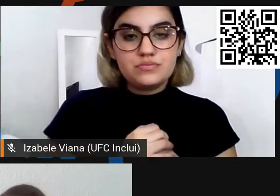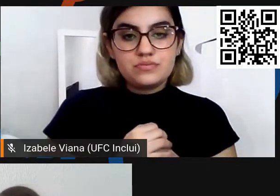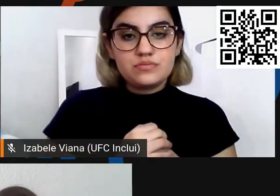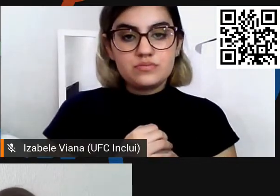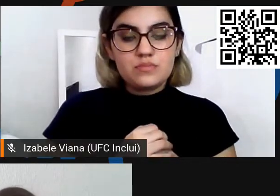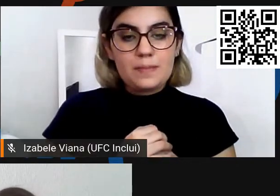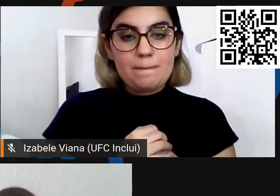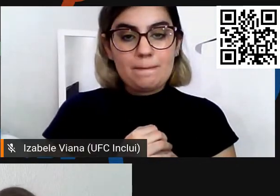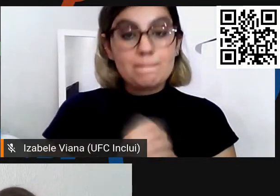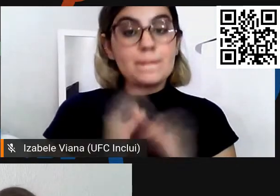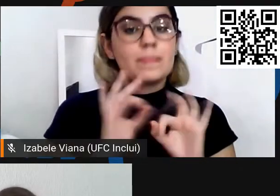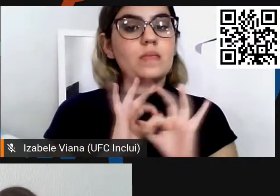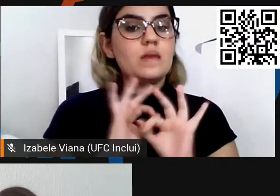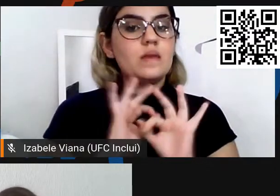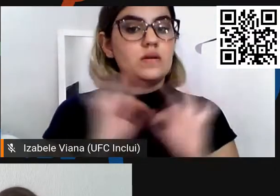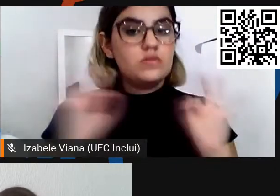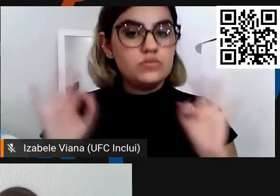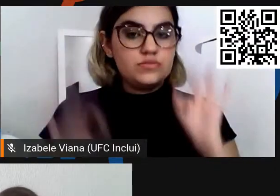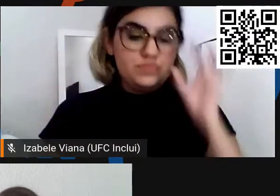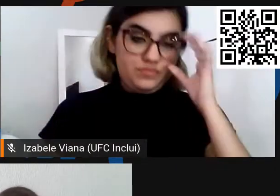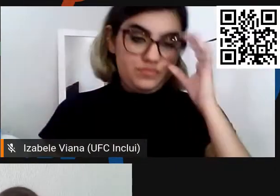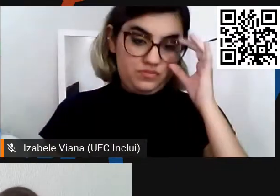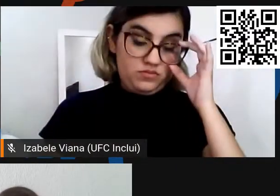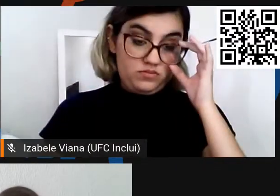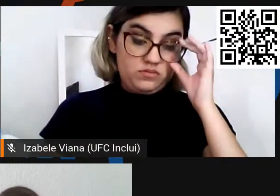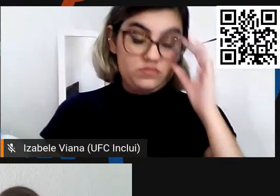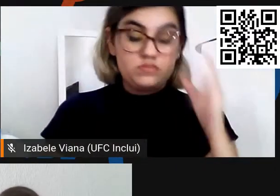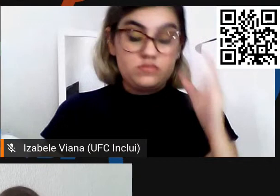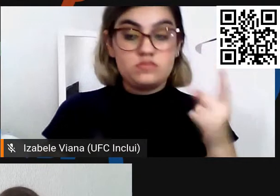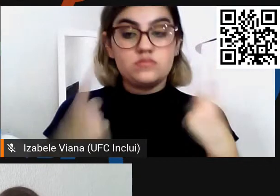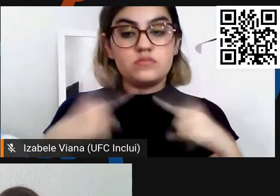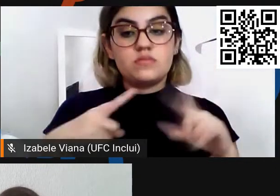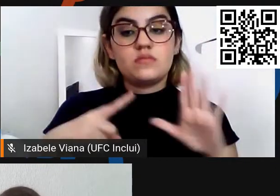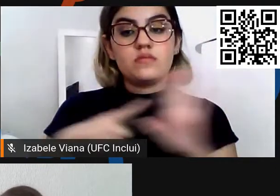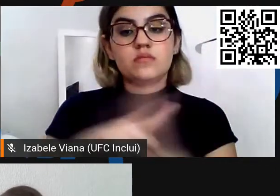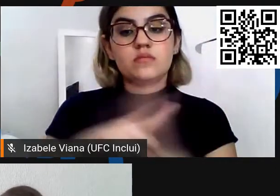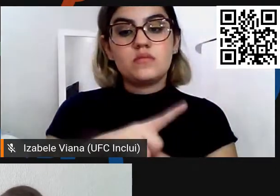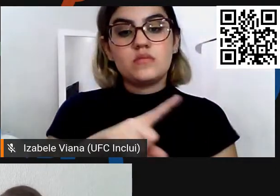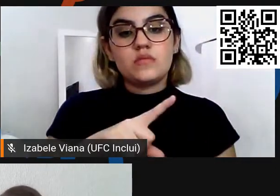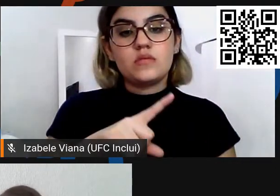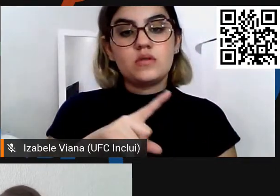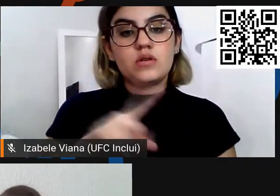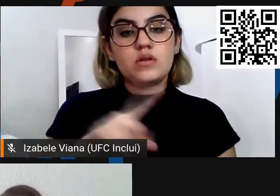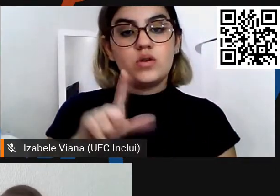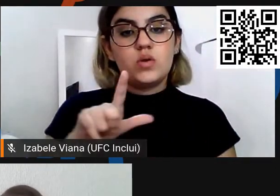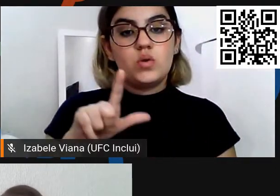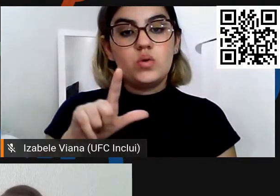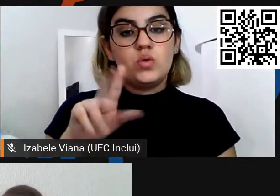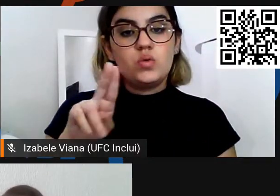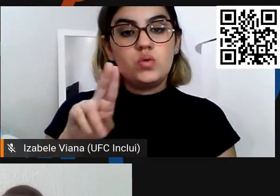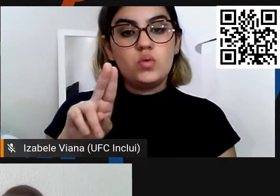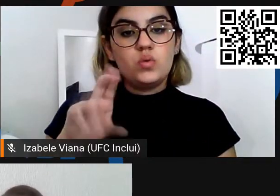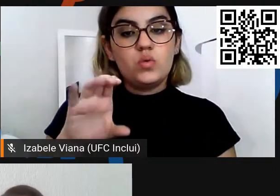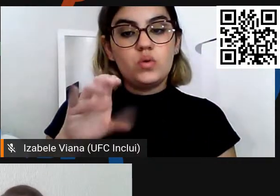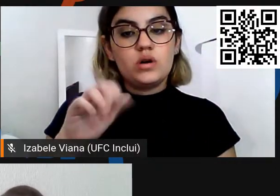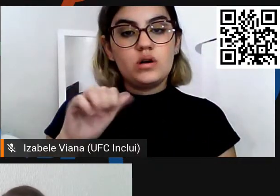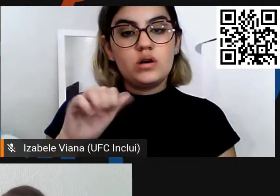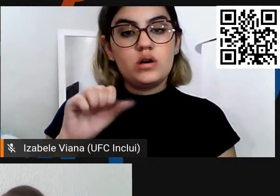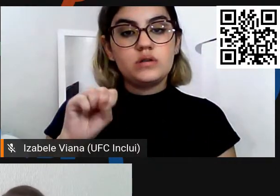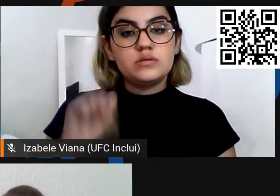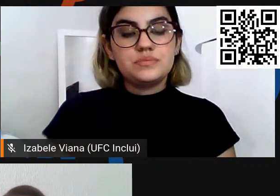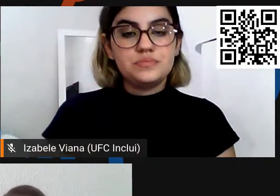Ótimo, professora. A próxima pergunta é do Lucas Queiroz. Ele diz o seguinte, sobre